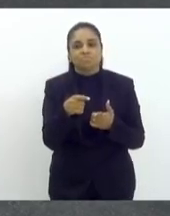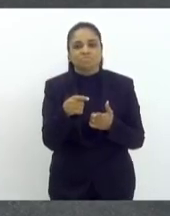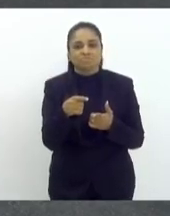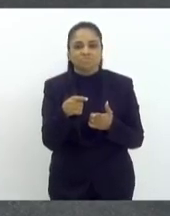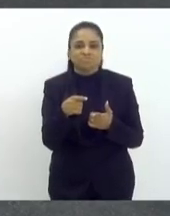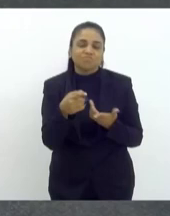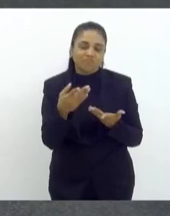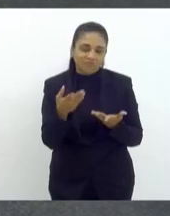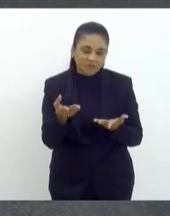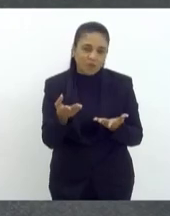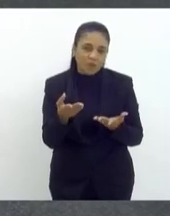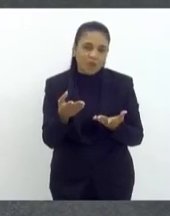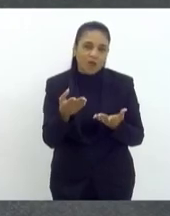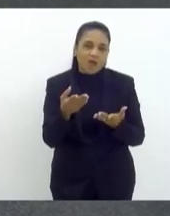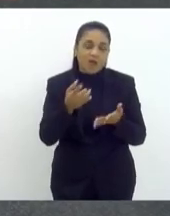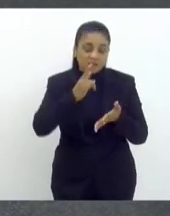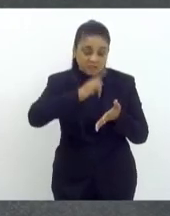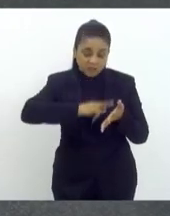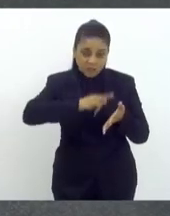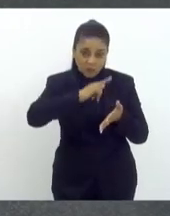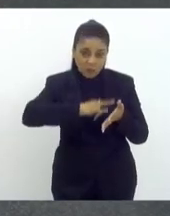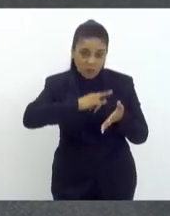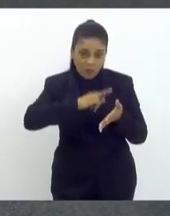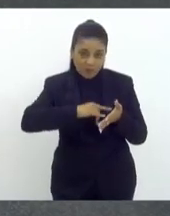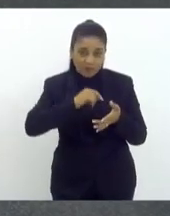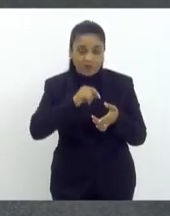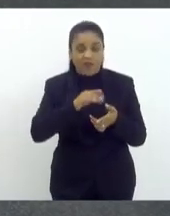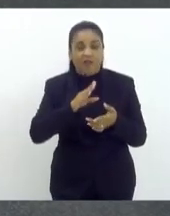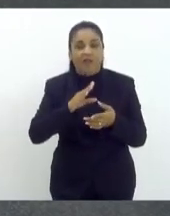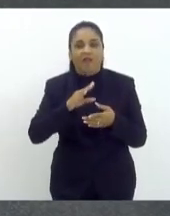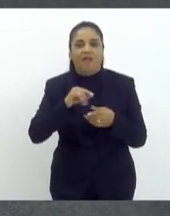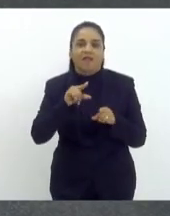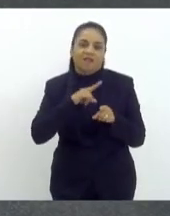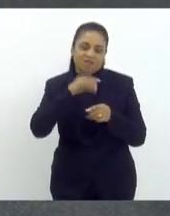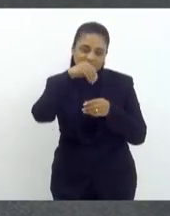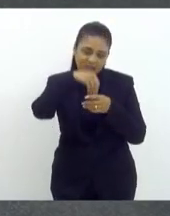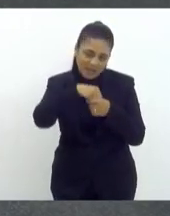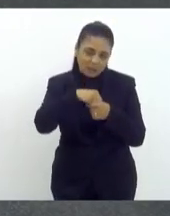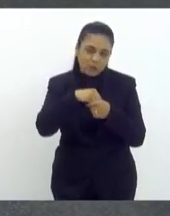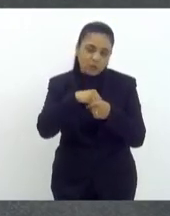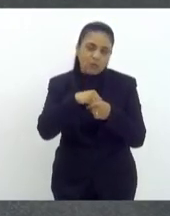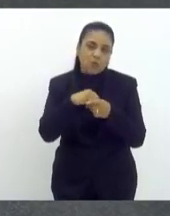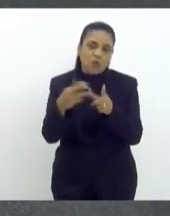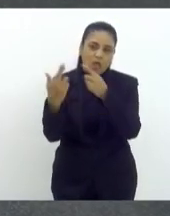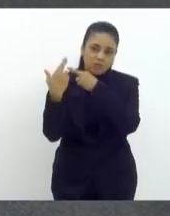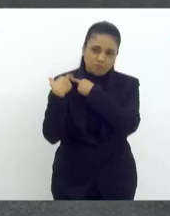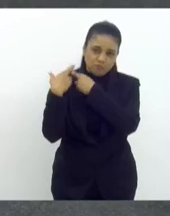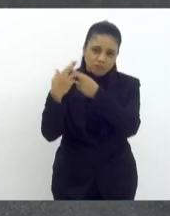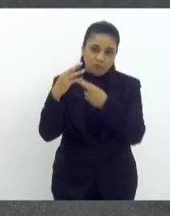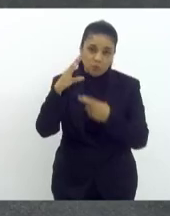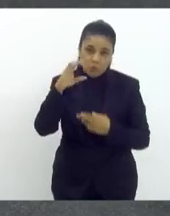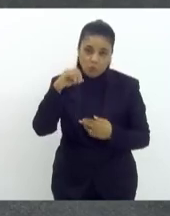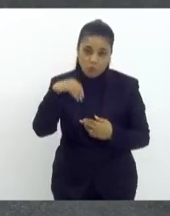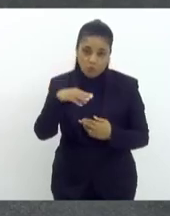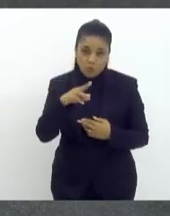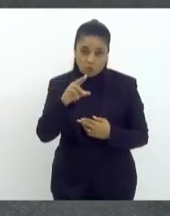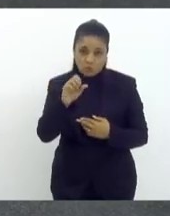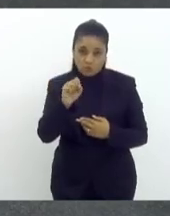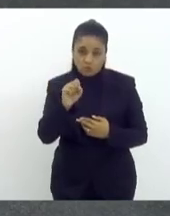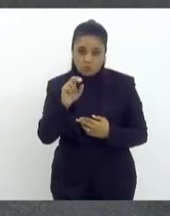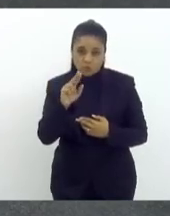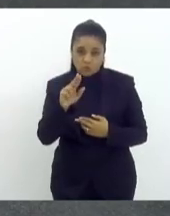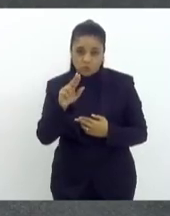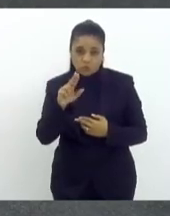claro que quem instala o consulde tem as suas responsabilidades mas o console tem